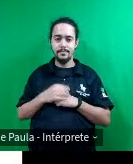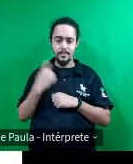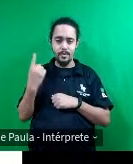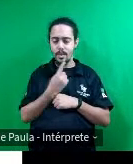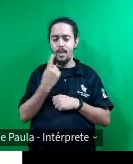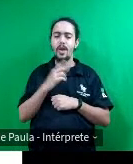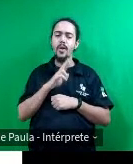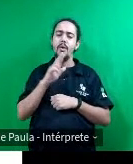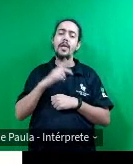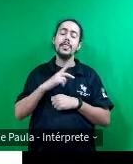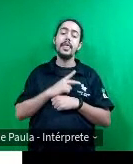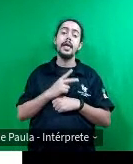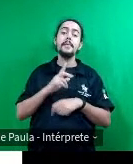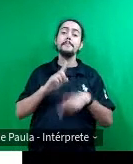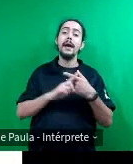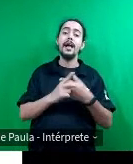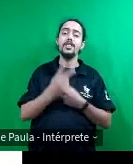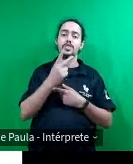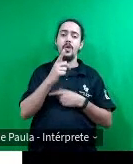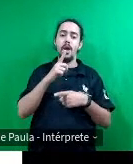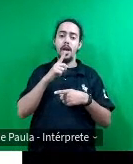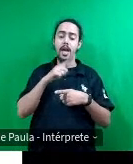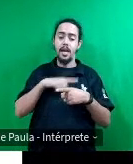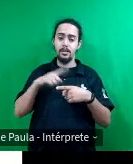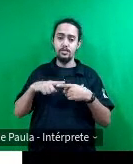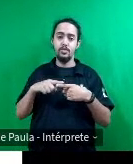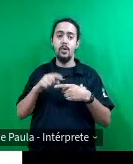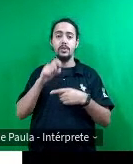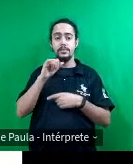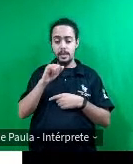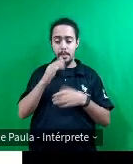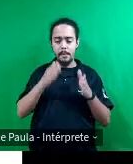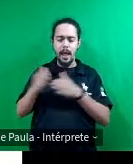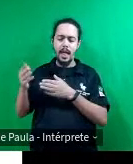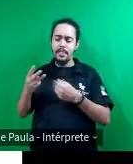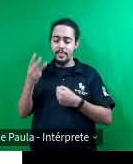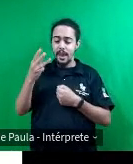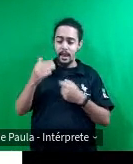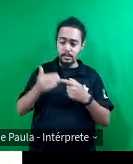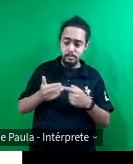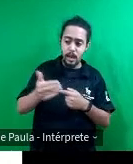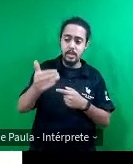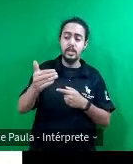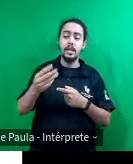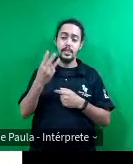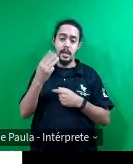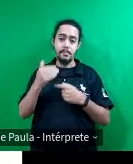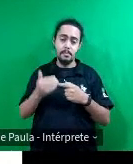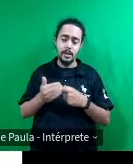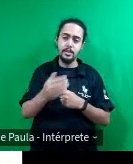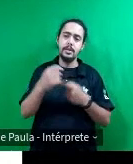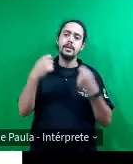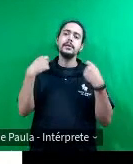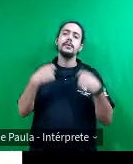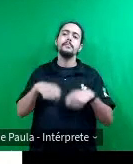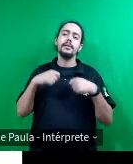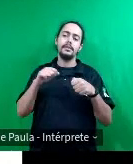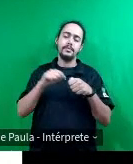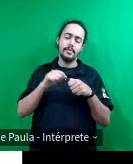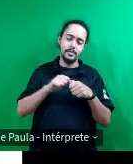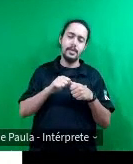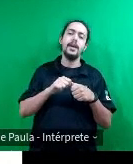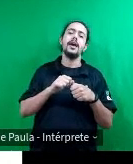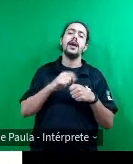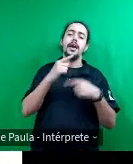2 resistores conectados em paralelo. 3 aí em diante. E não tem jeito, eu tenho que fazer o cálculo da resistência equivalente, depois